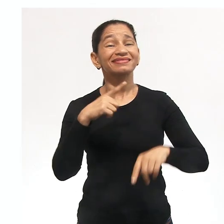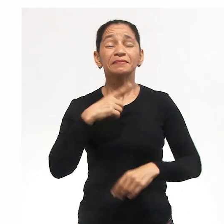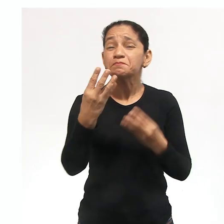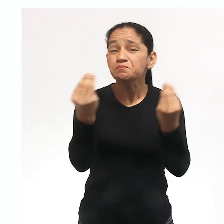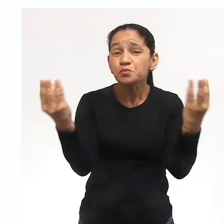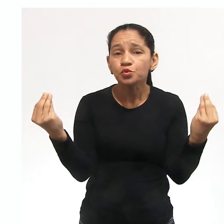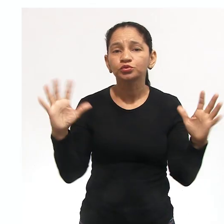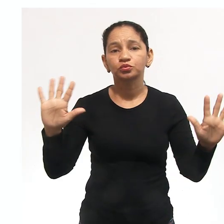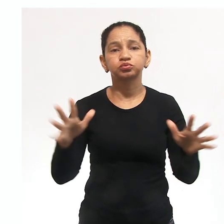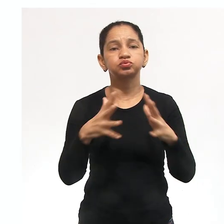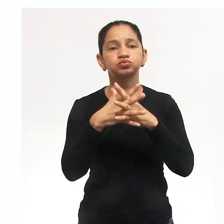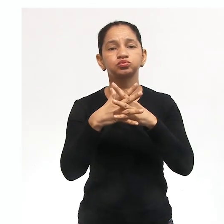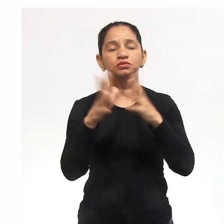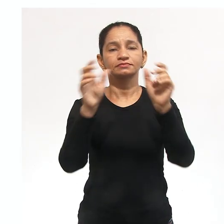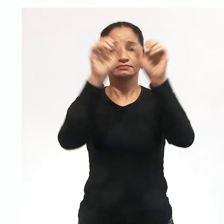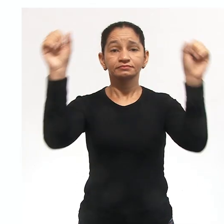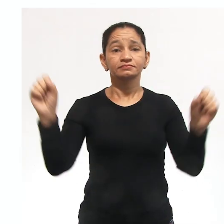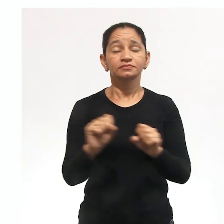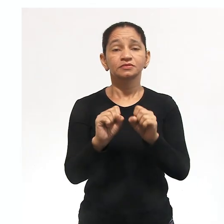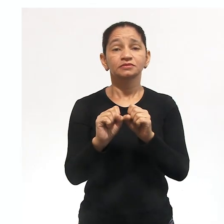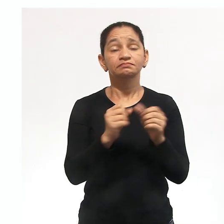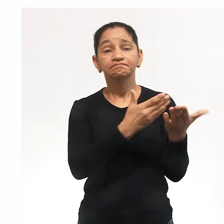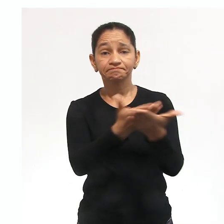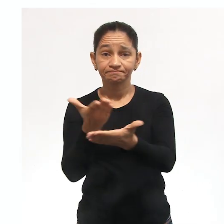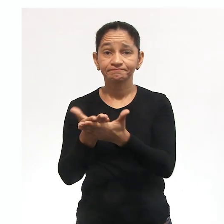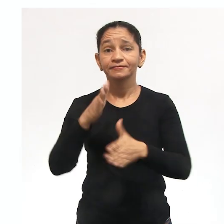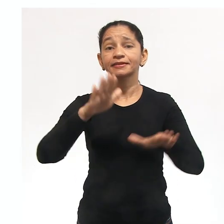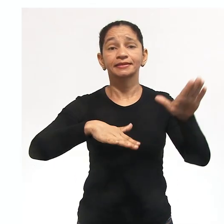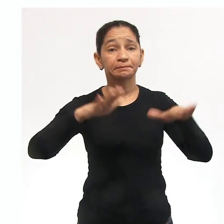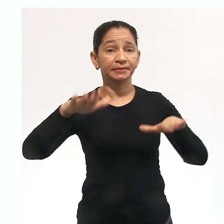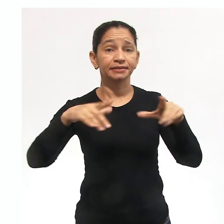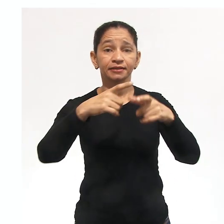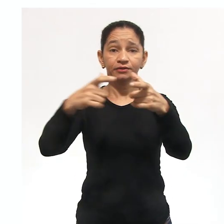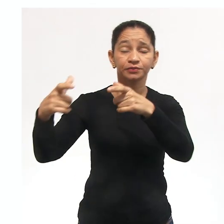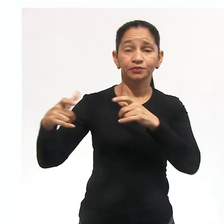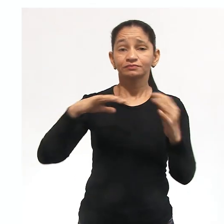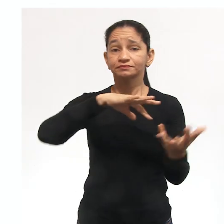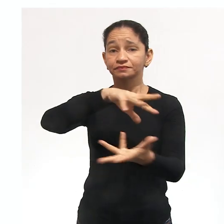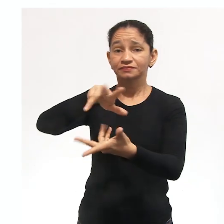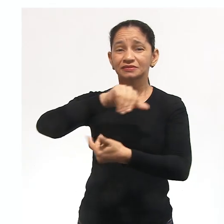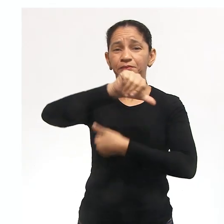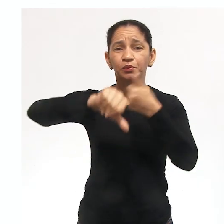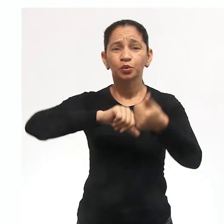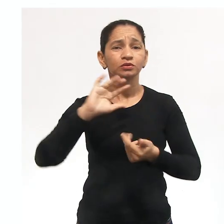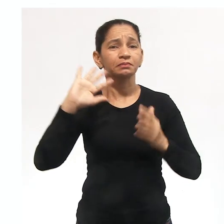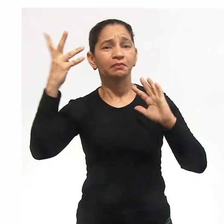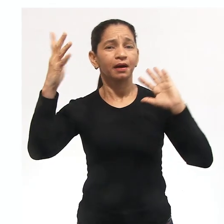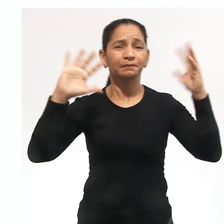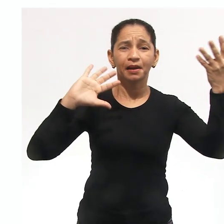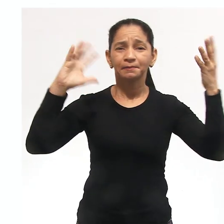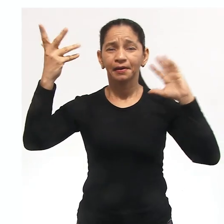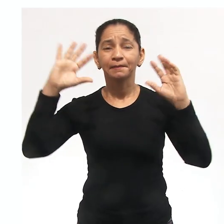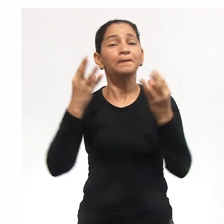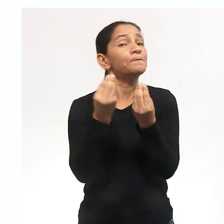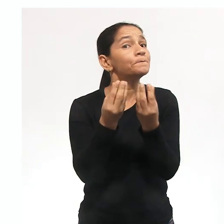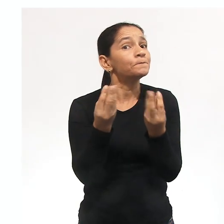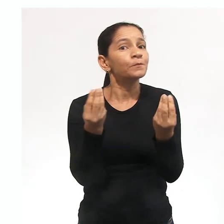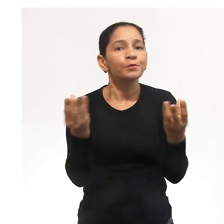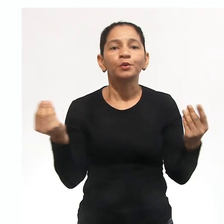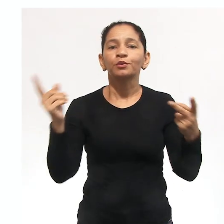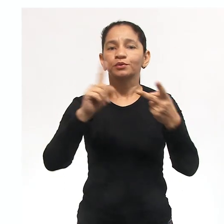complexidade dos sistemas em que estuda, como questões globais de mudanças